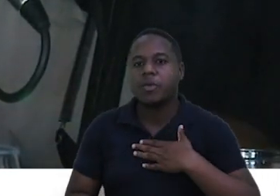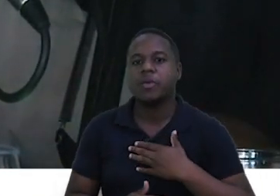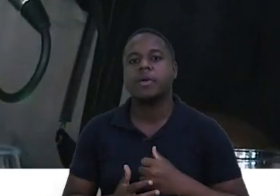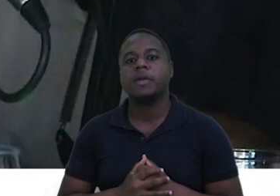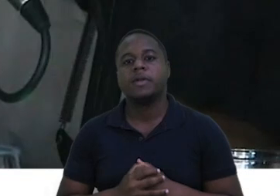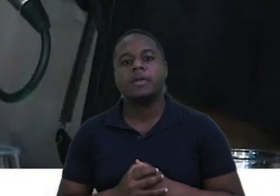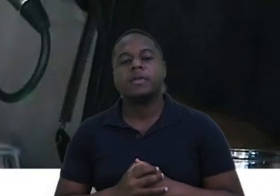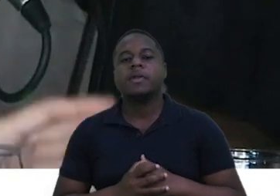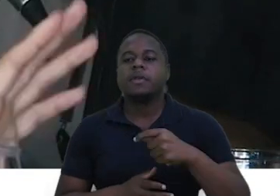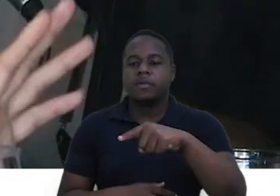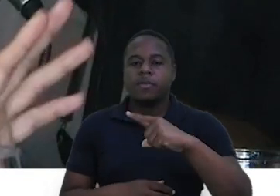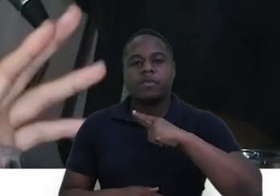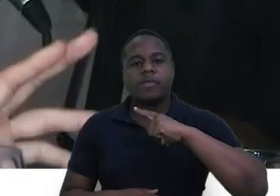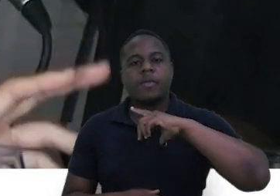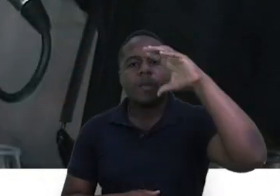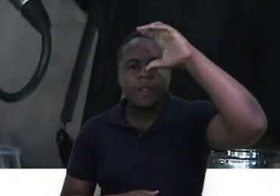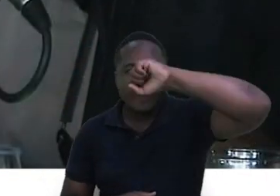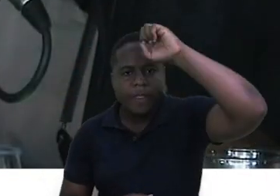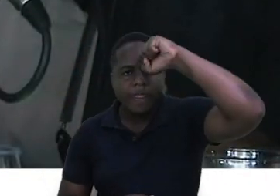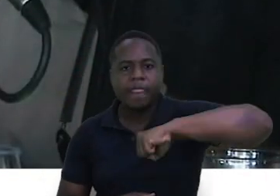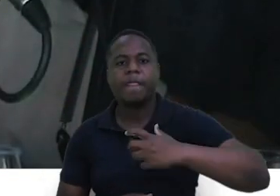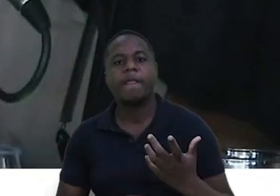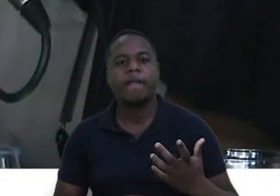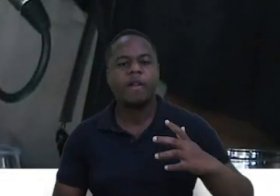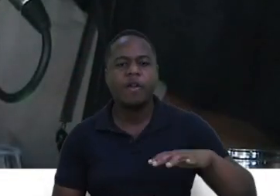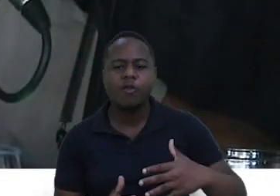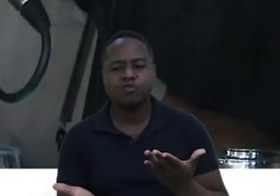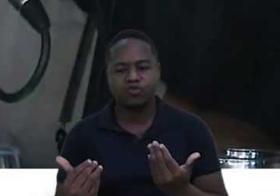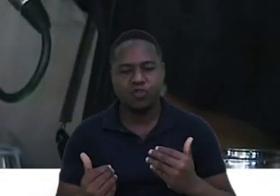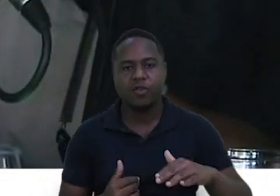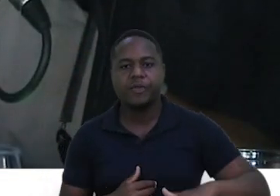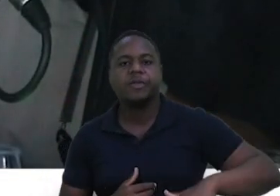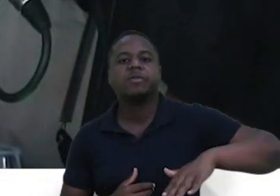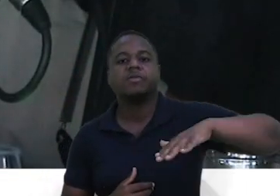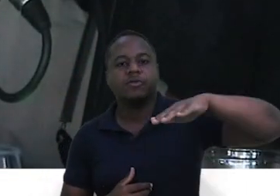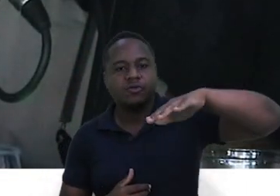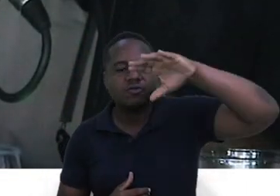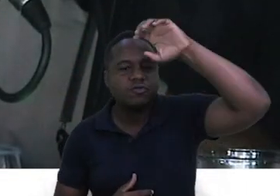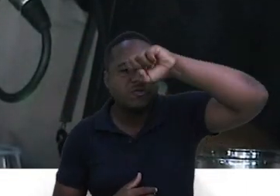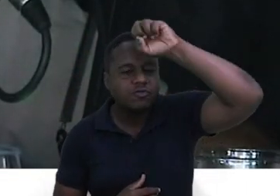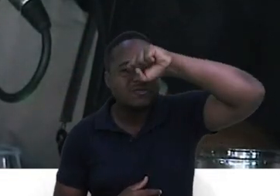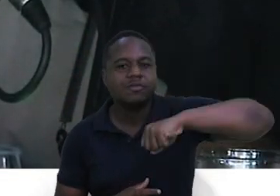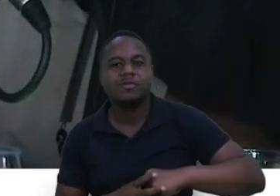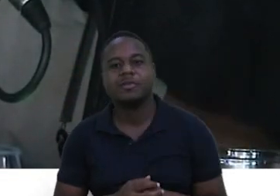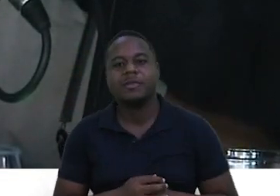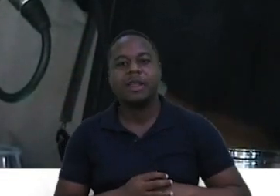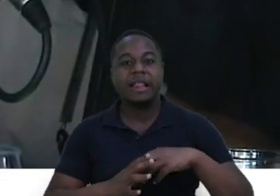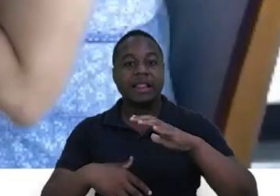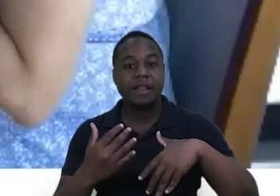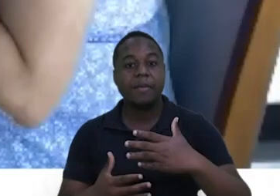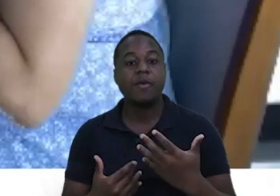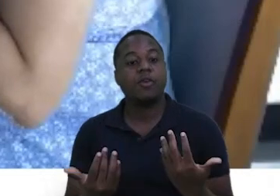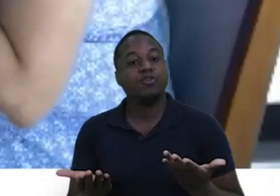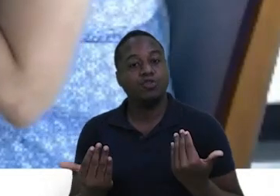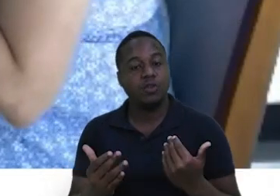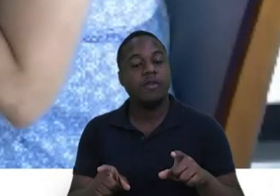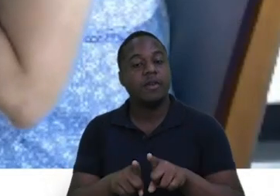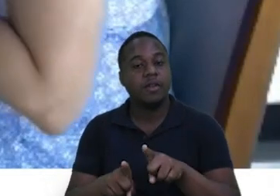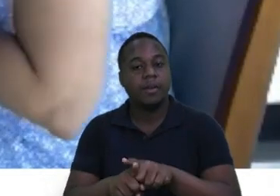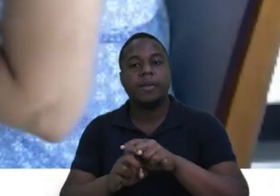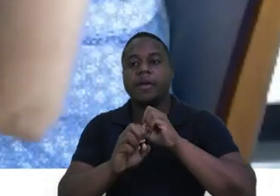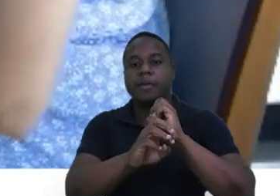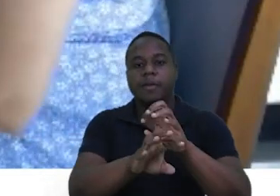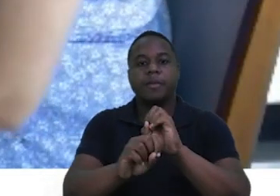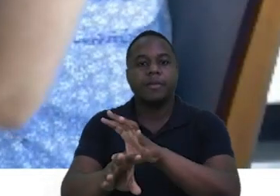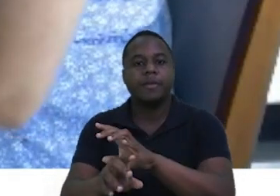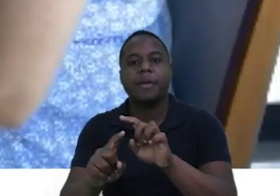fiz aulas, né? Durante a minha adolescência, e aí, muito novinha, como você falou, eu comecei a dar aula já. E ainda nem podia ir